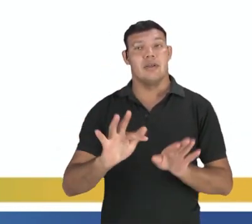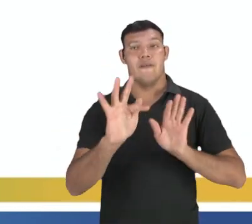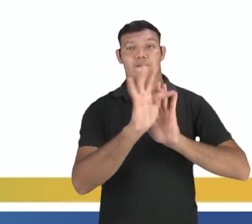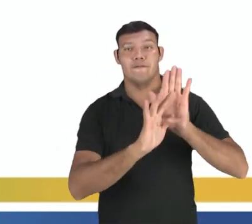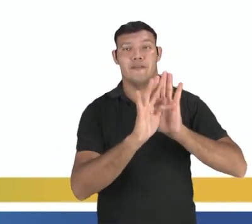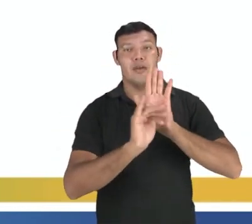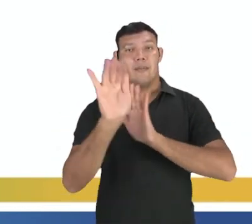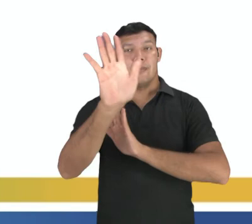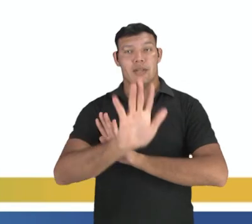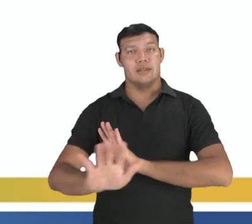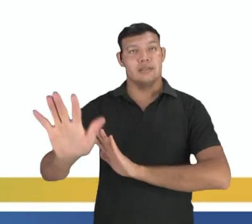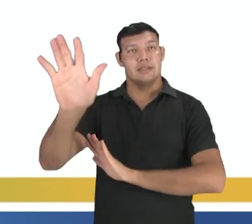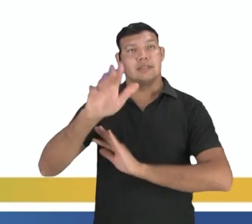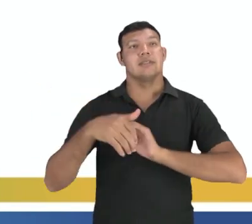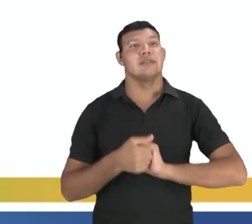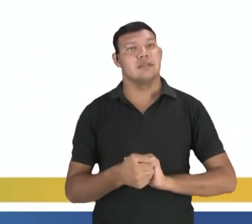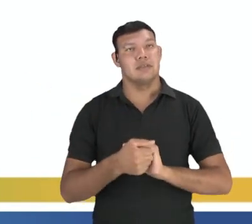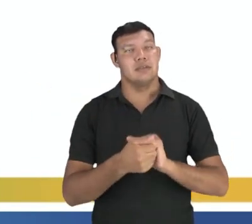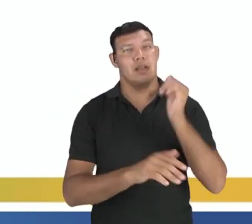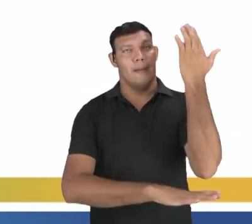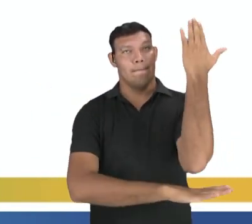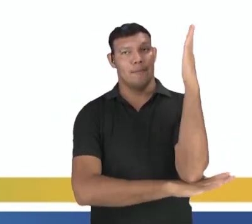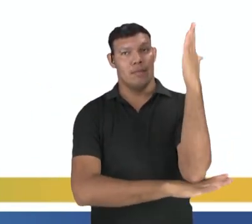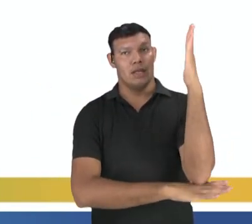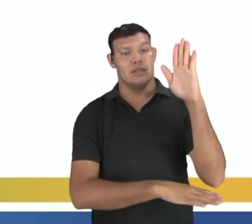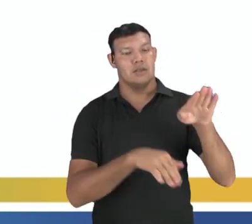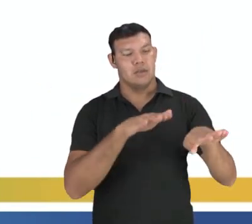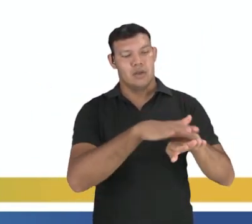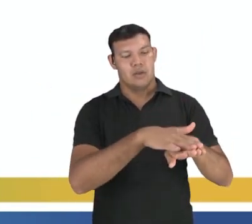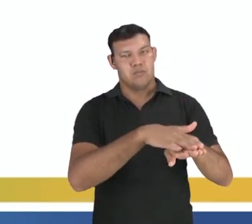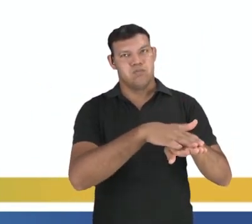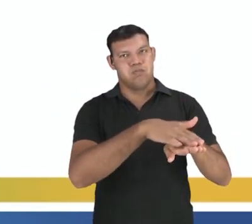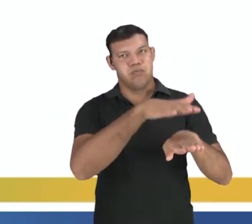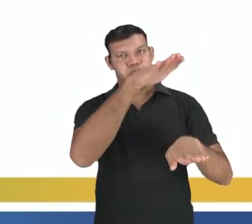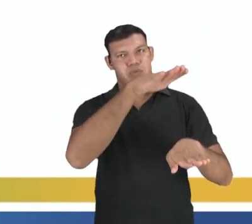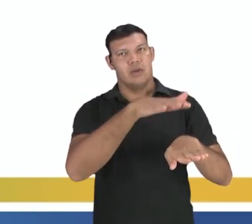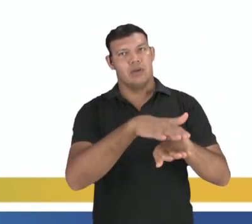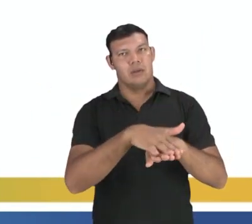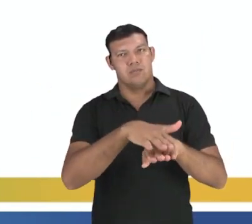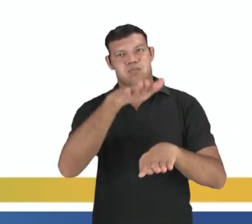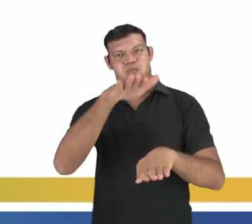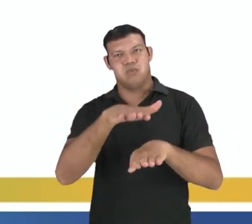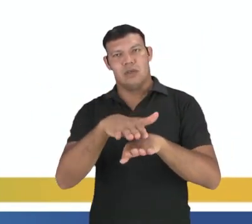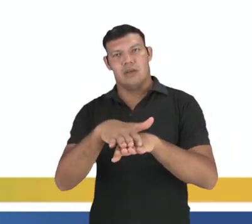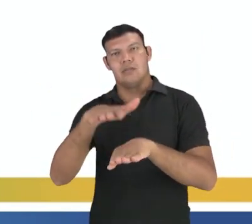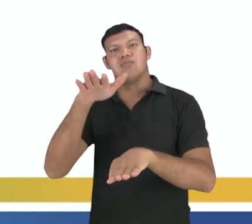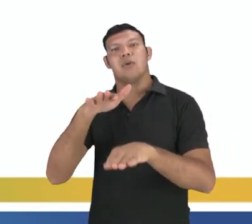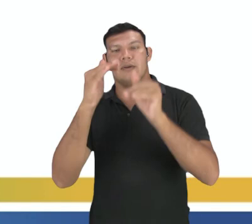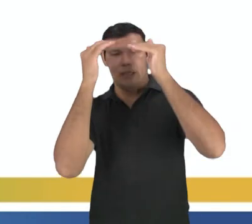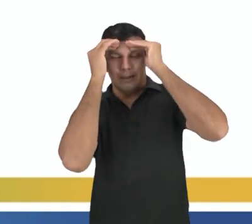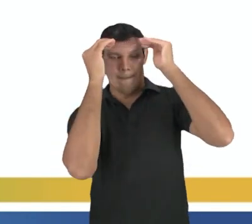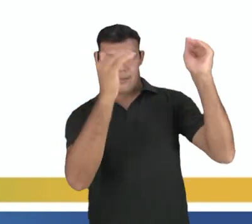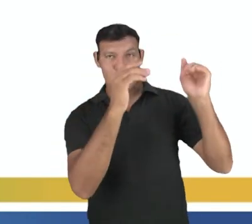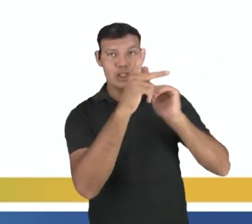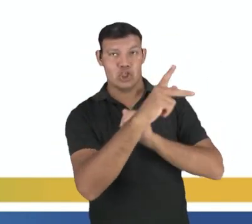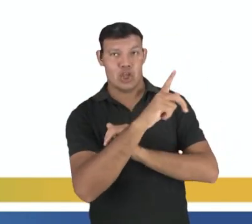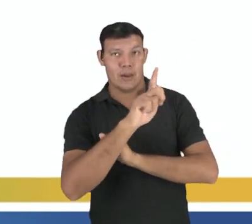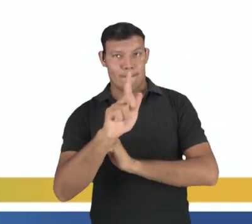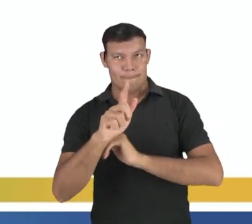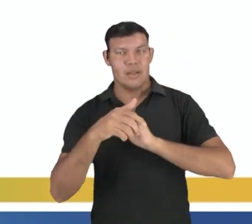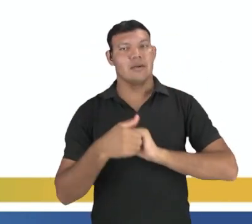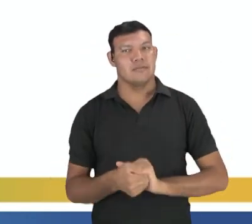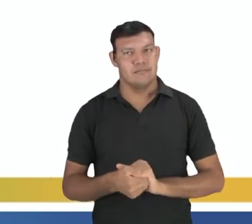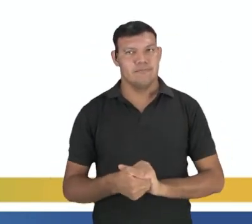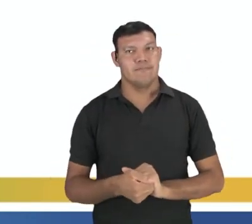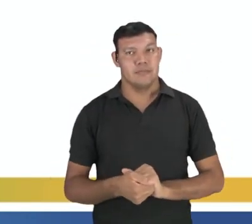PG. As tábuas são empilhadas de acordo com uma progressão geométrica de